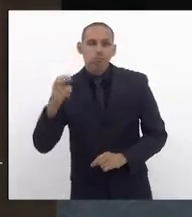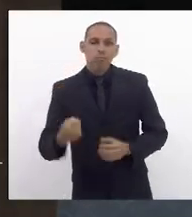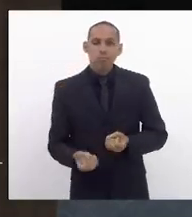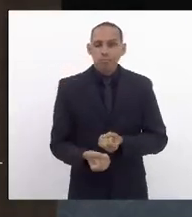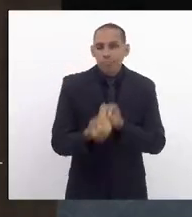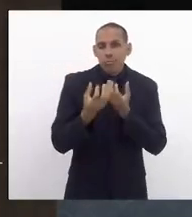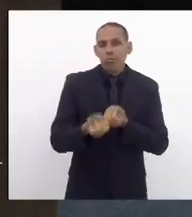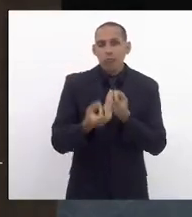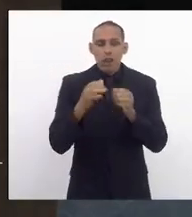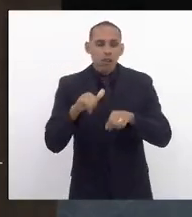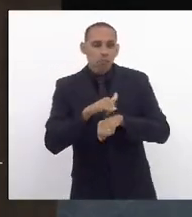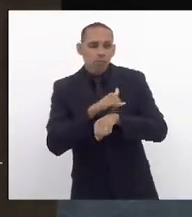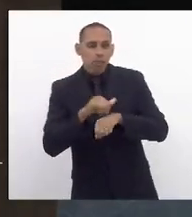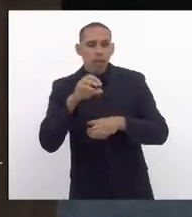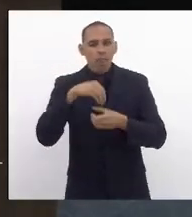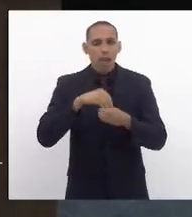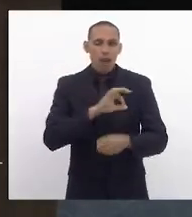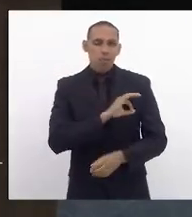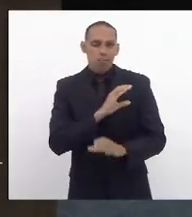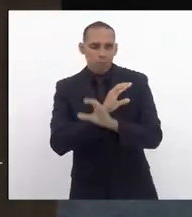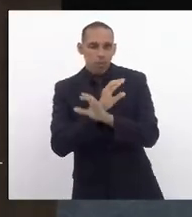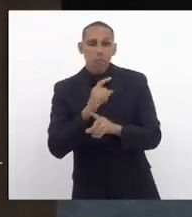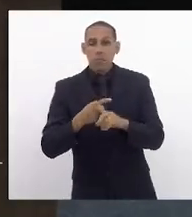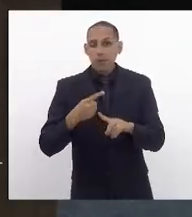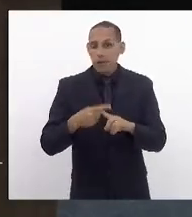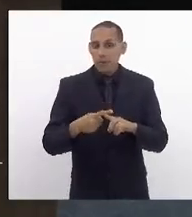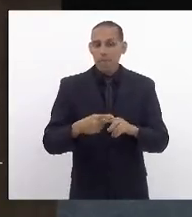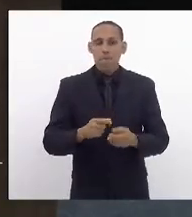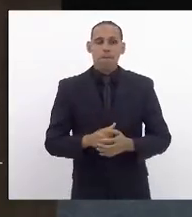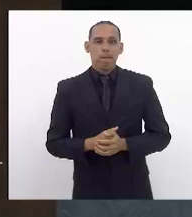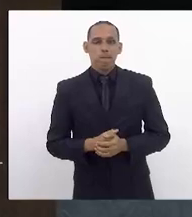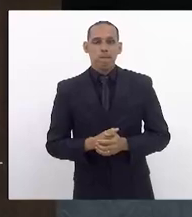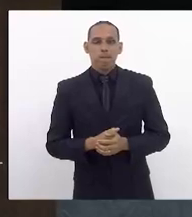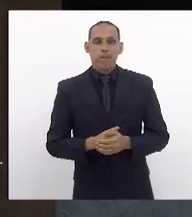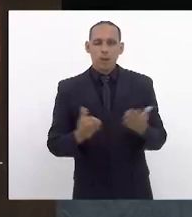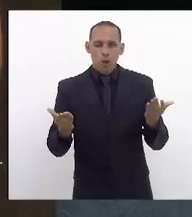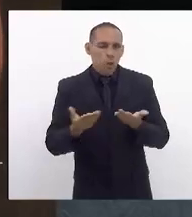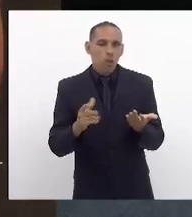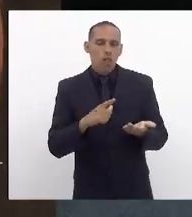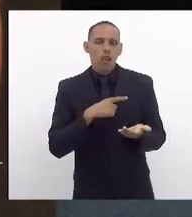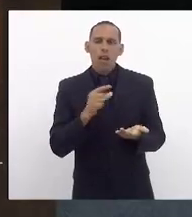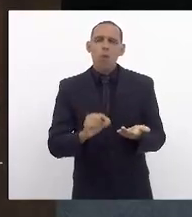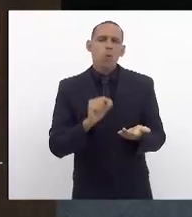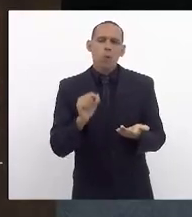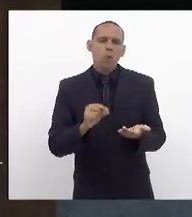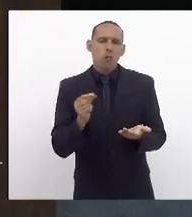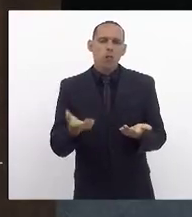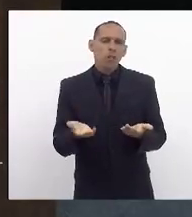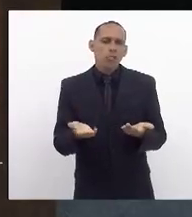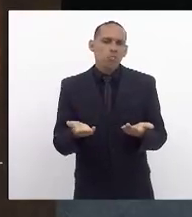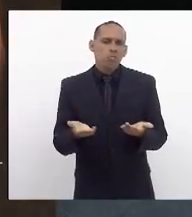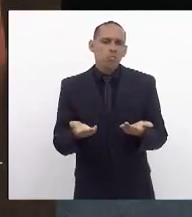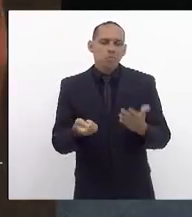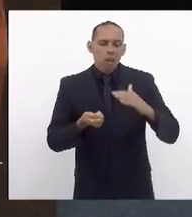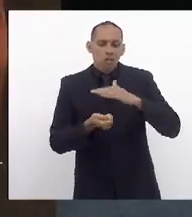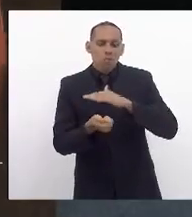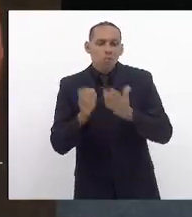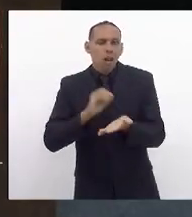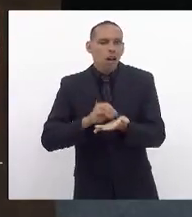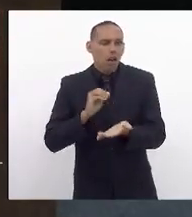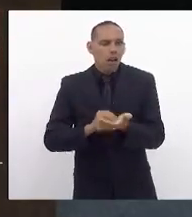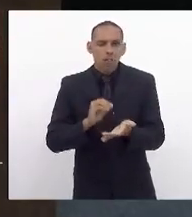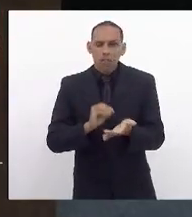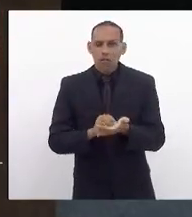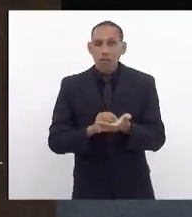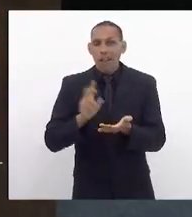e em estratégia dentro da Polícia Civil. Afinal de contas, o que temos é um completo desinvestimento daquilo que seria